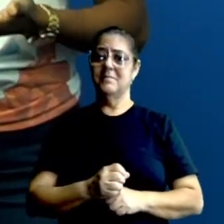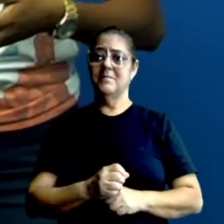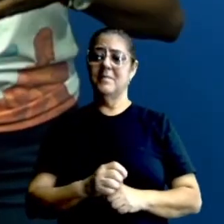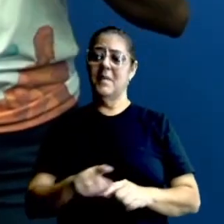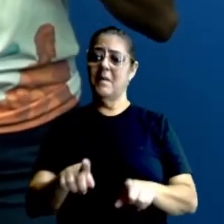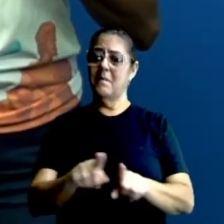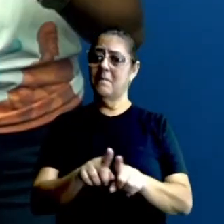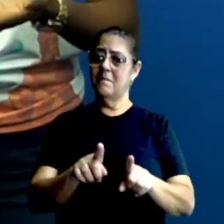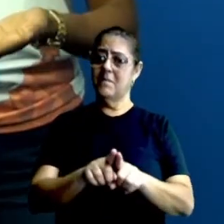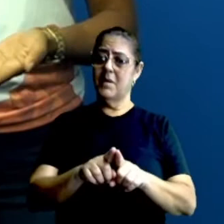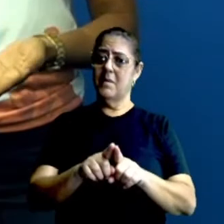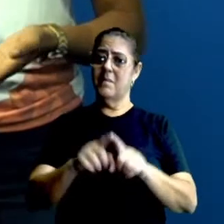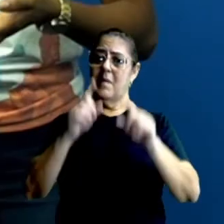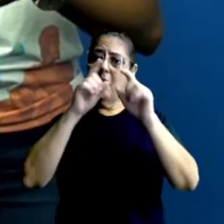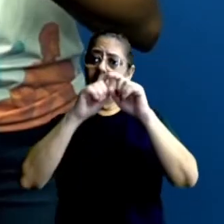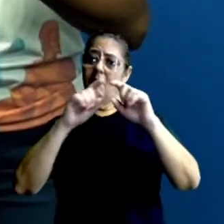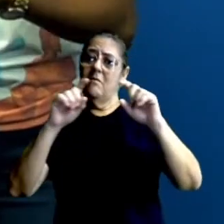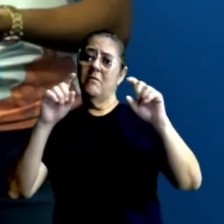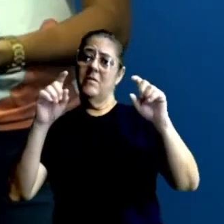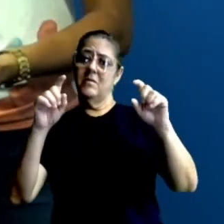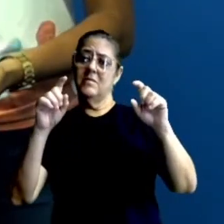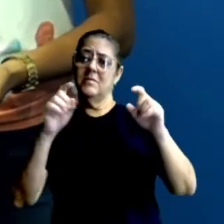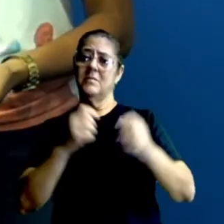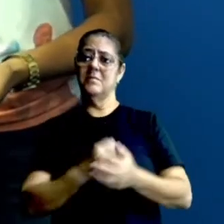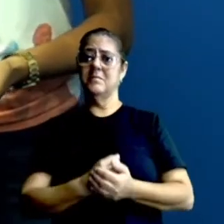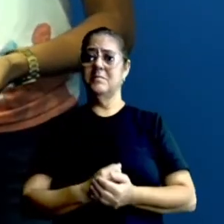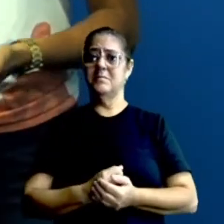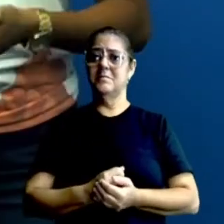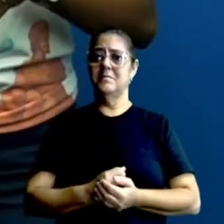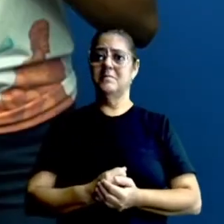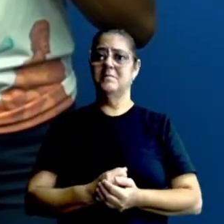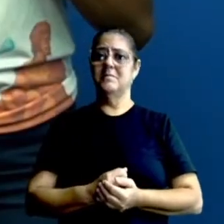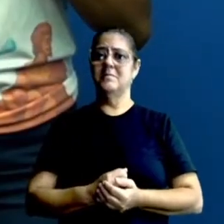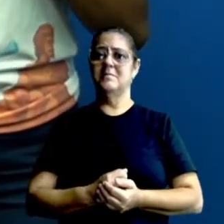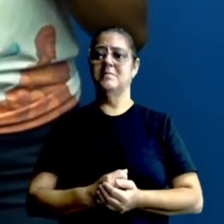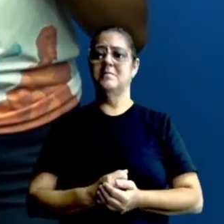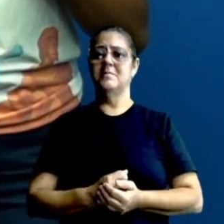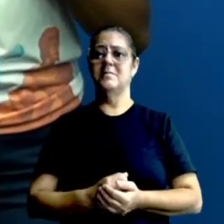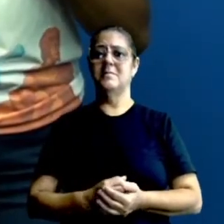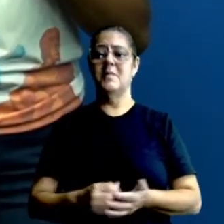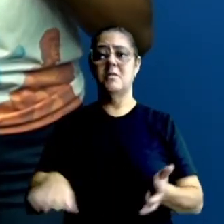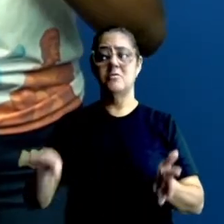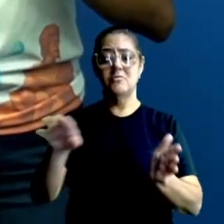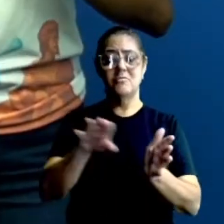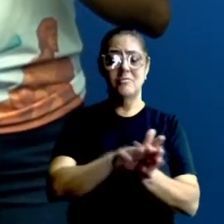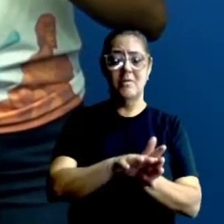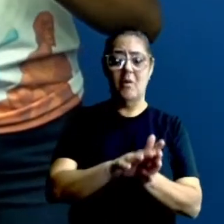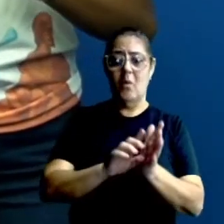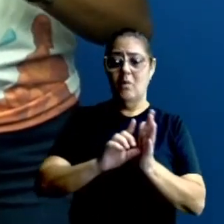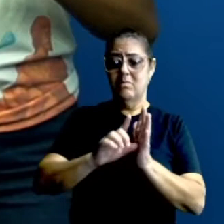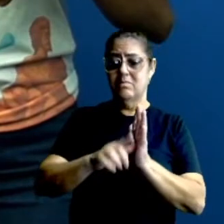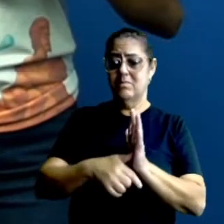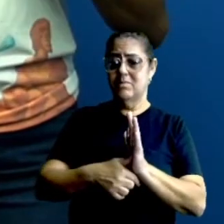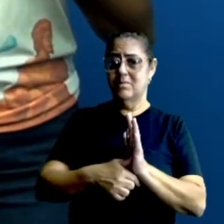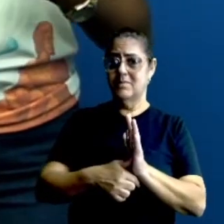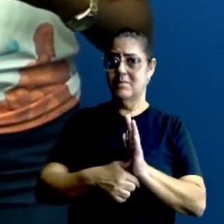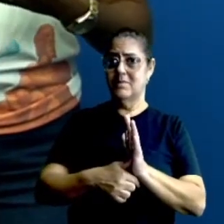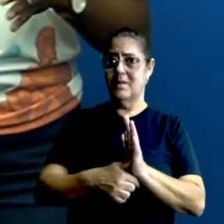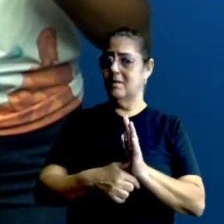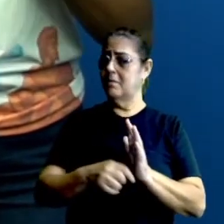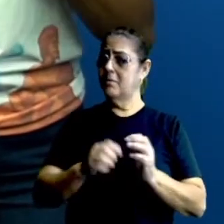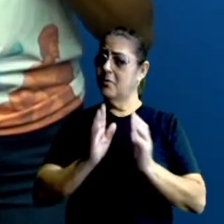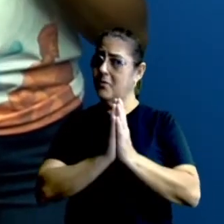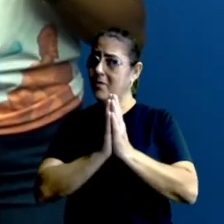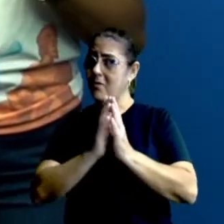a expressão completa absorvem em inglês tão chegou atrasado não faz isso tá